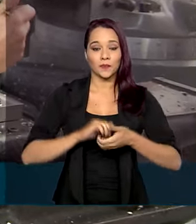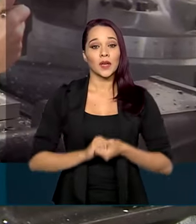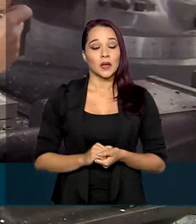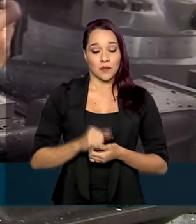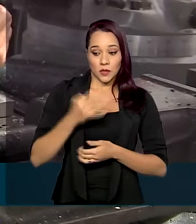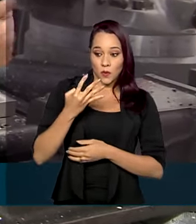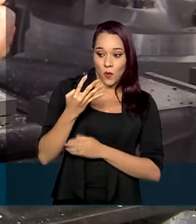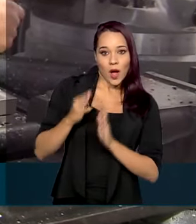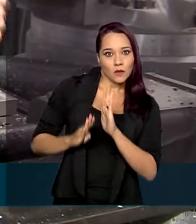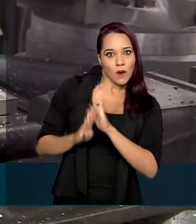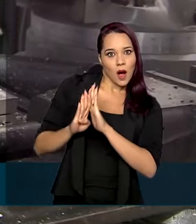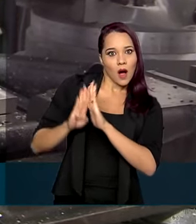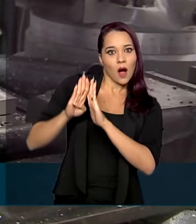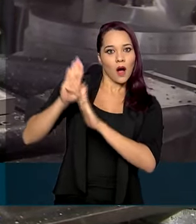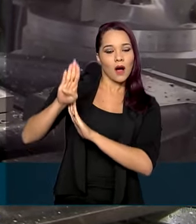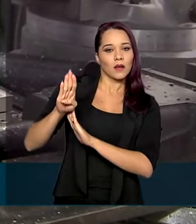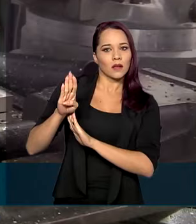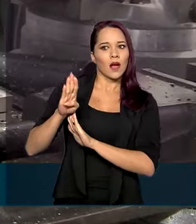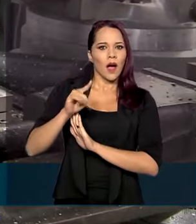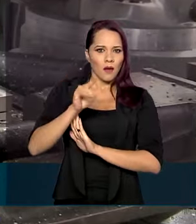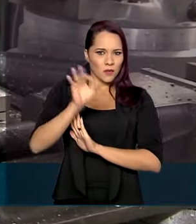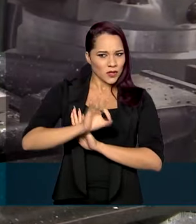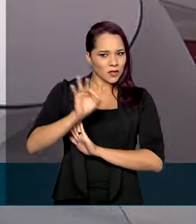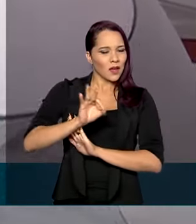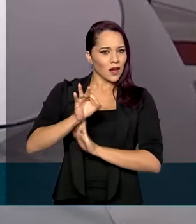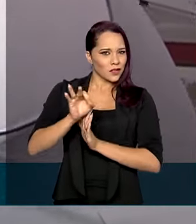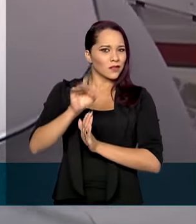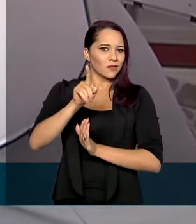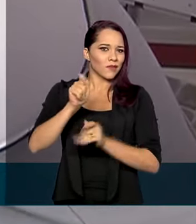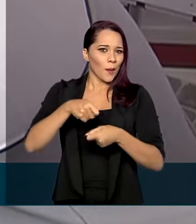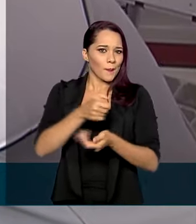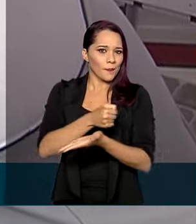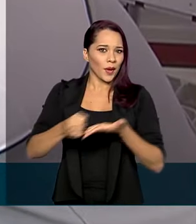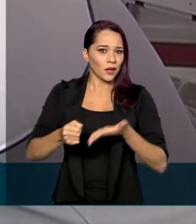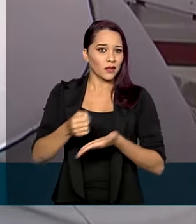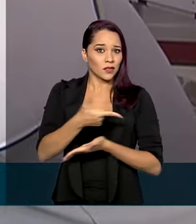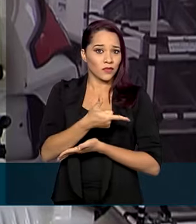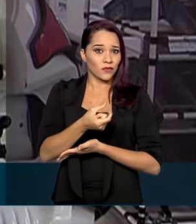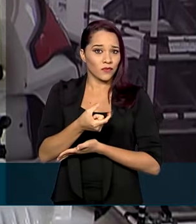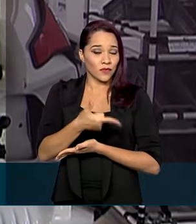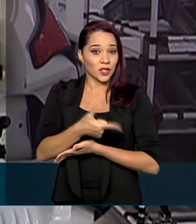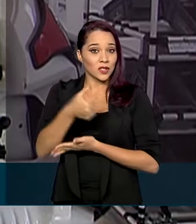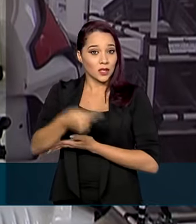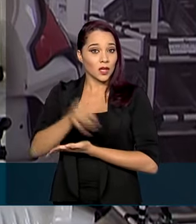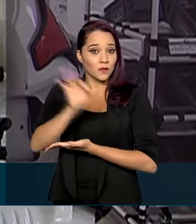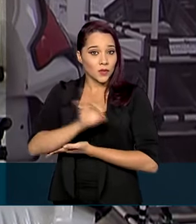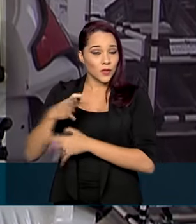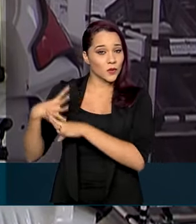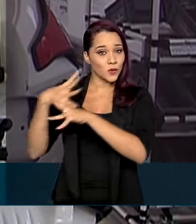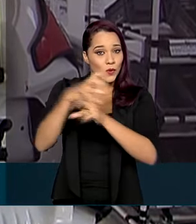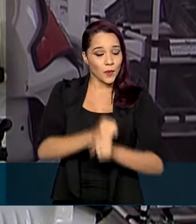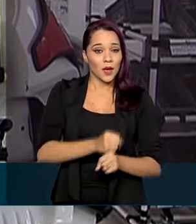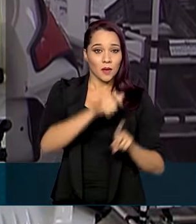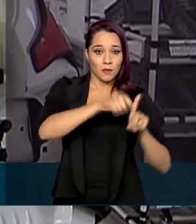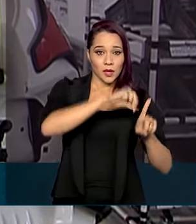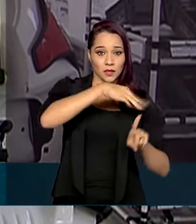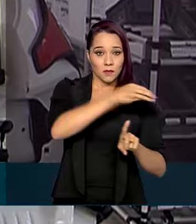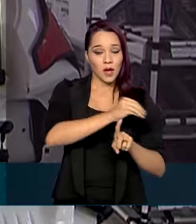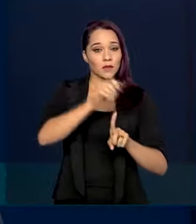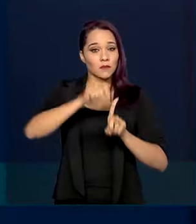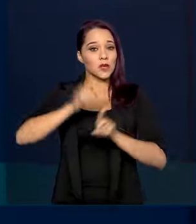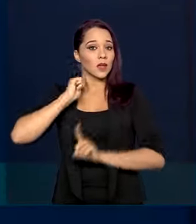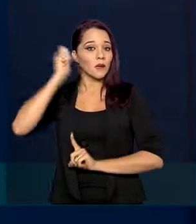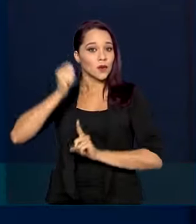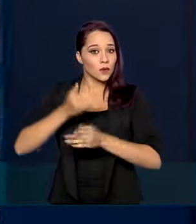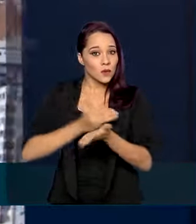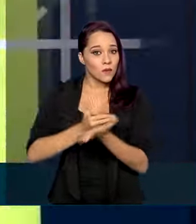quatro altas consecutivas, o indicador ainda não eliminou a perda de 27% acumulada entre março e abril, no